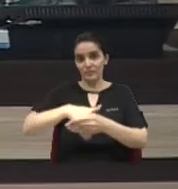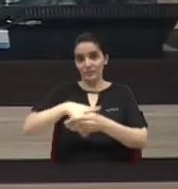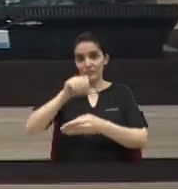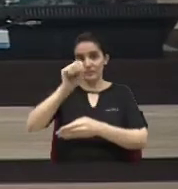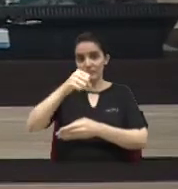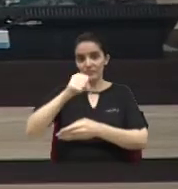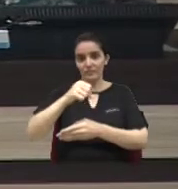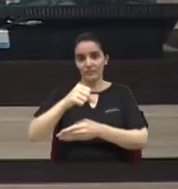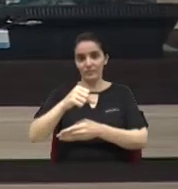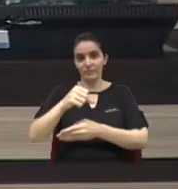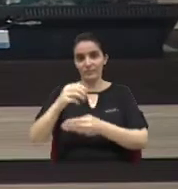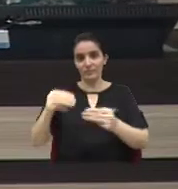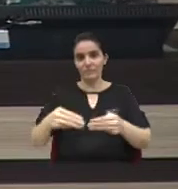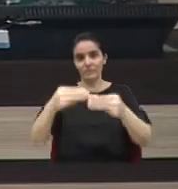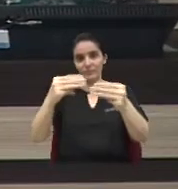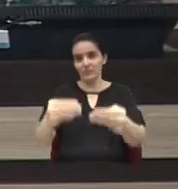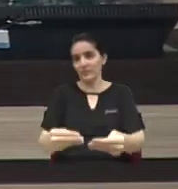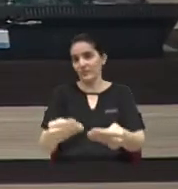moção que está...